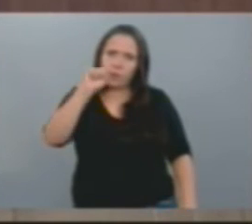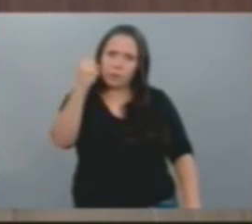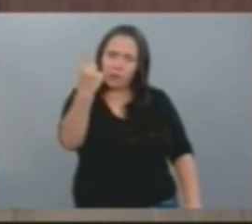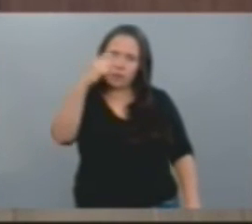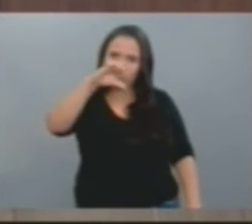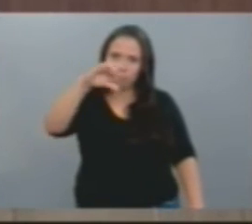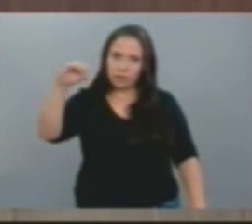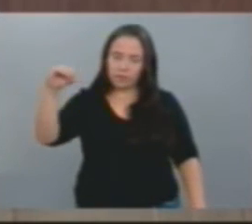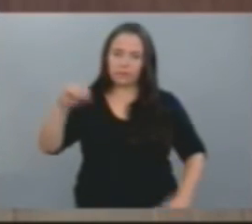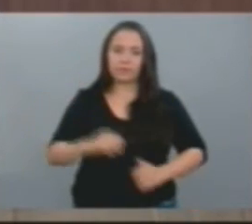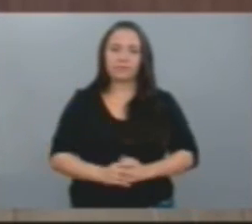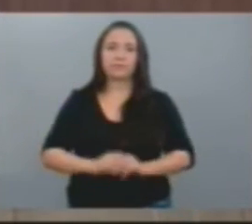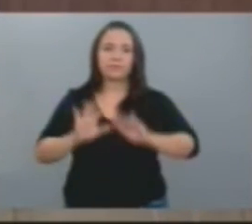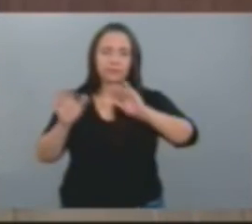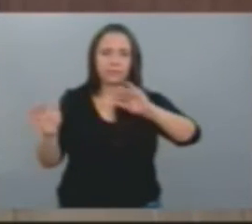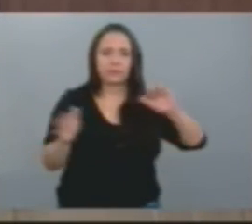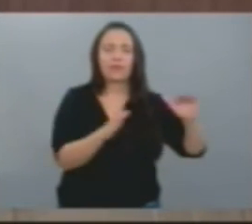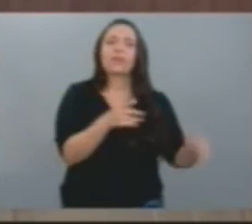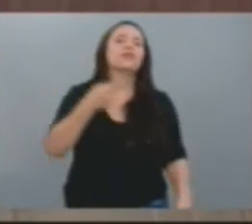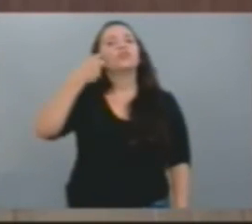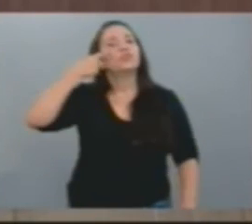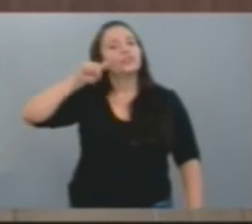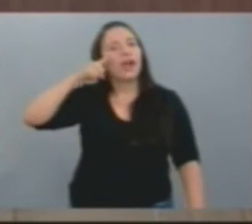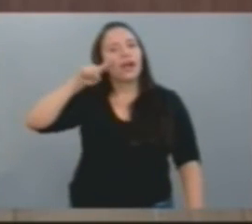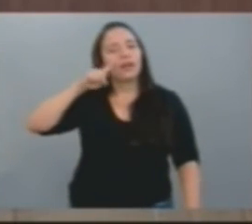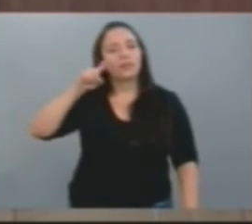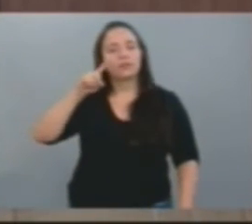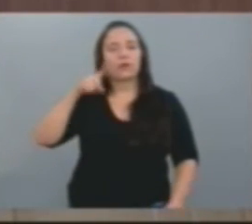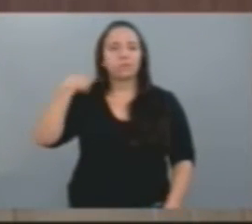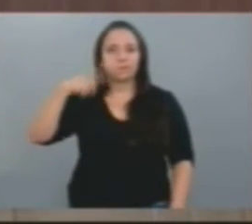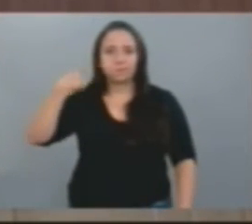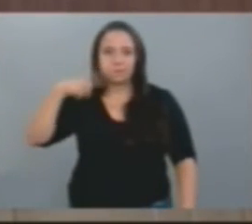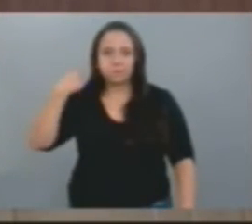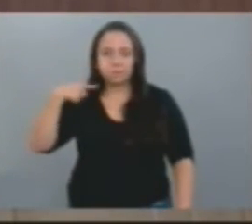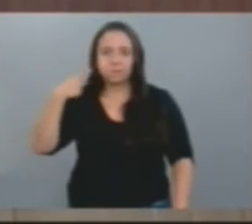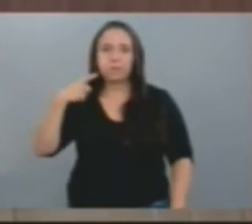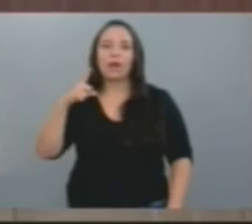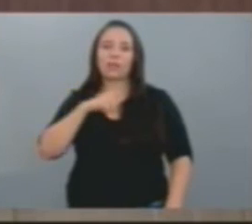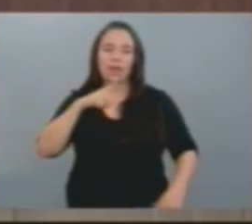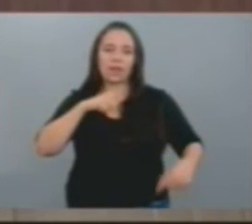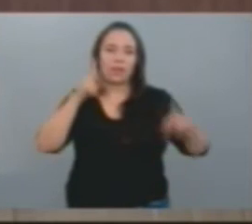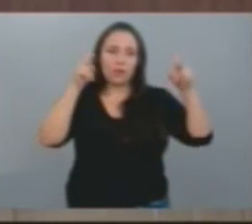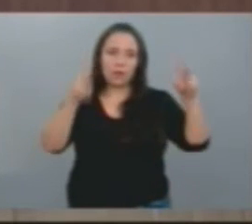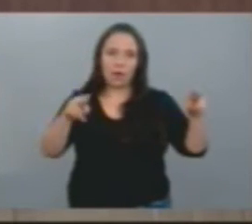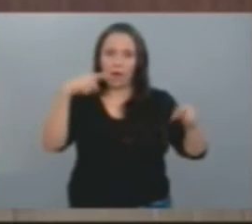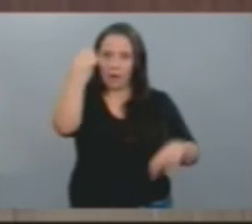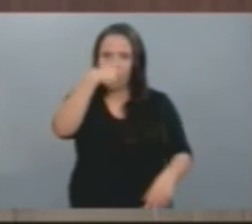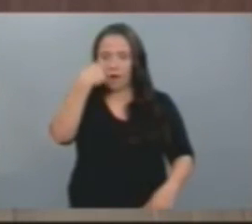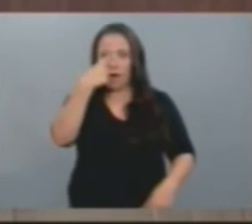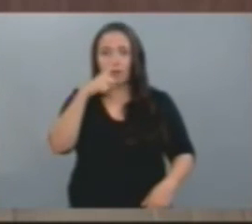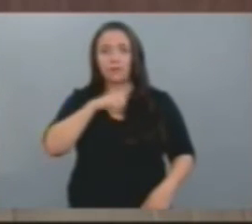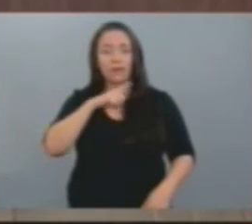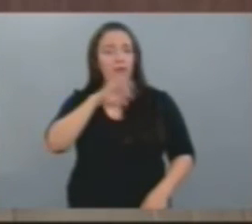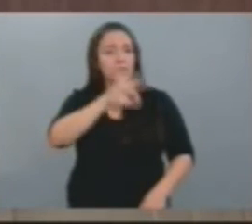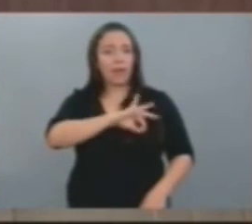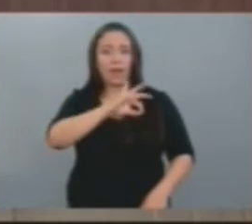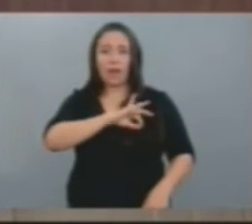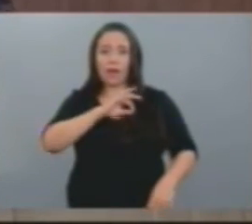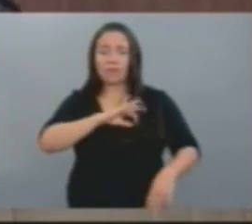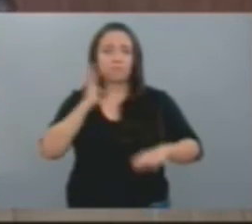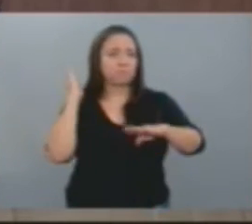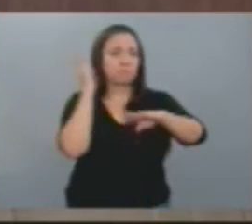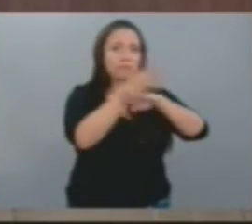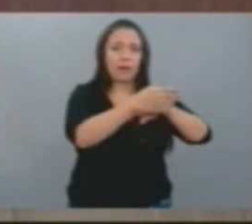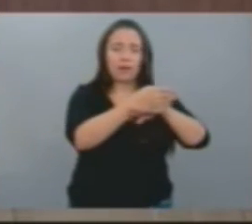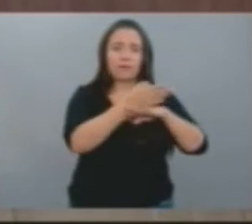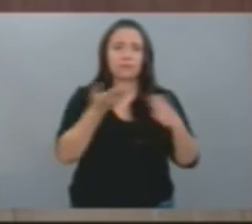de direito, que cumpre metade dessa carga horária, proporcionalmente ganha mais em algum dos órgãos do sistema